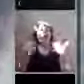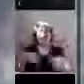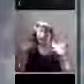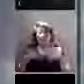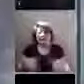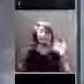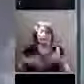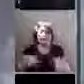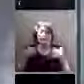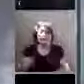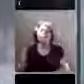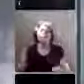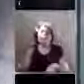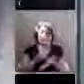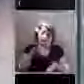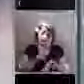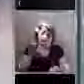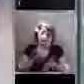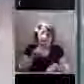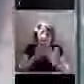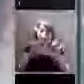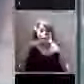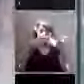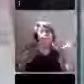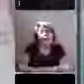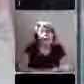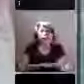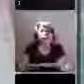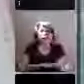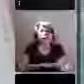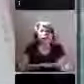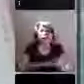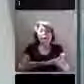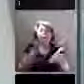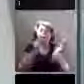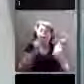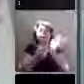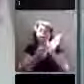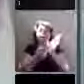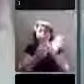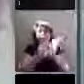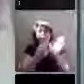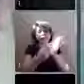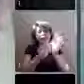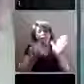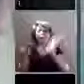intrincado de coisas envolvidas. Então, eu grifei porque essa é uma informação